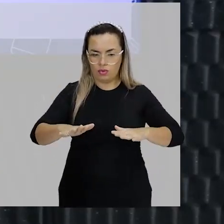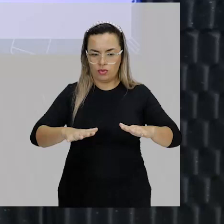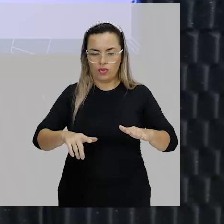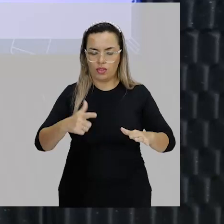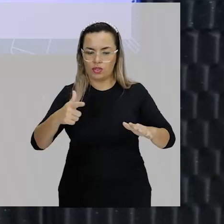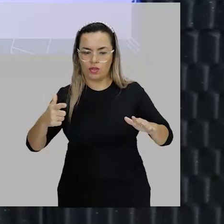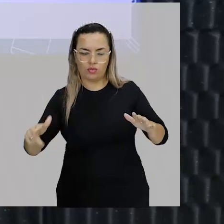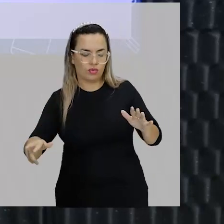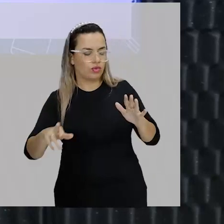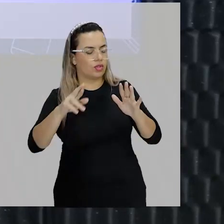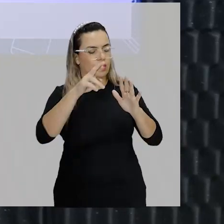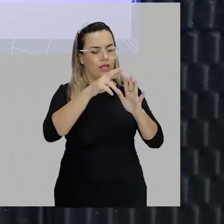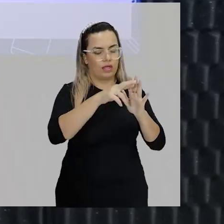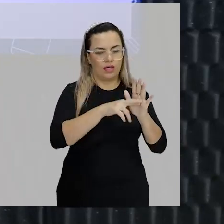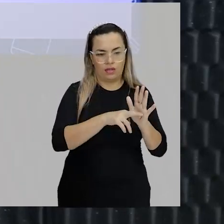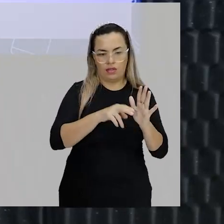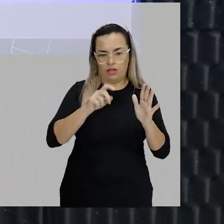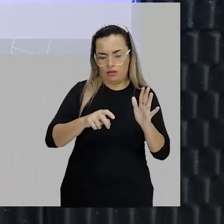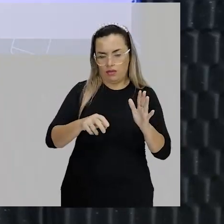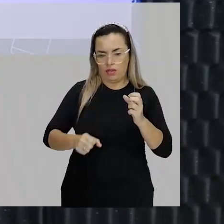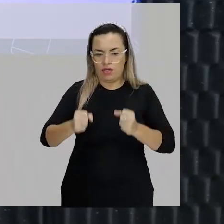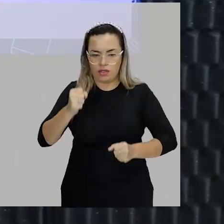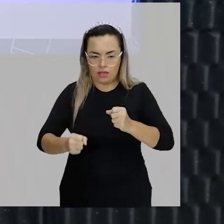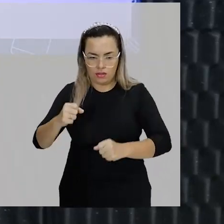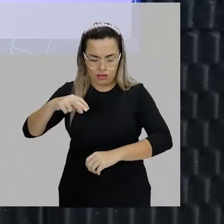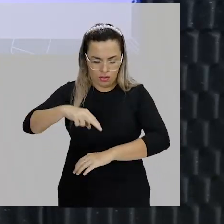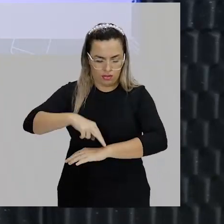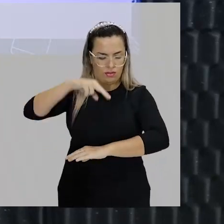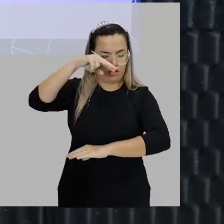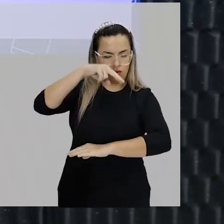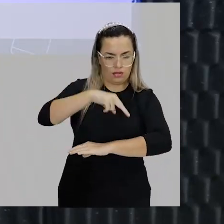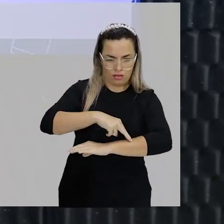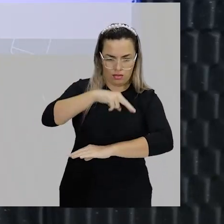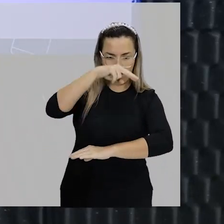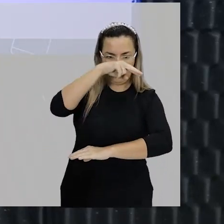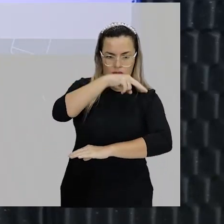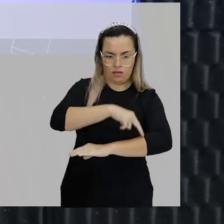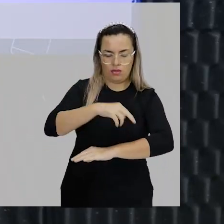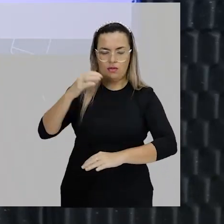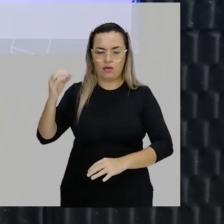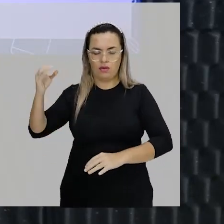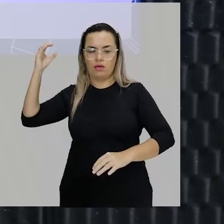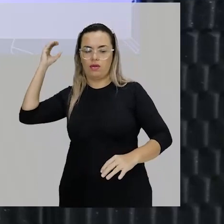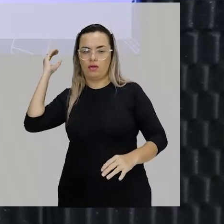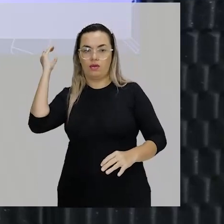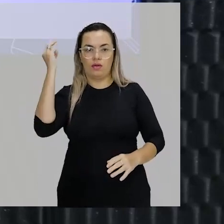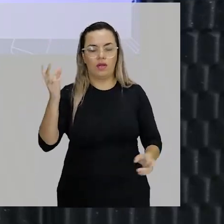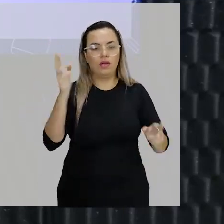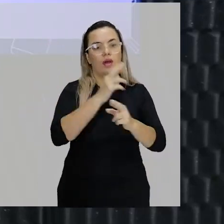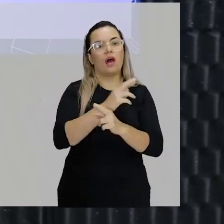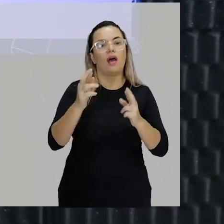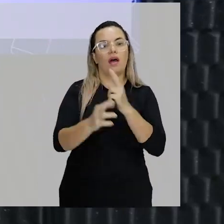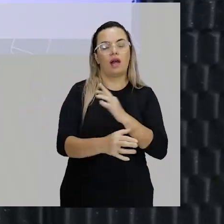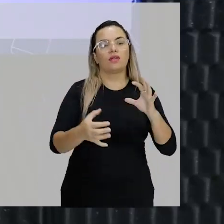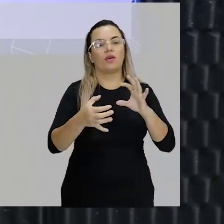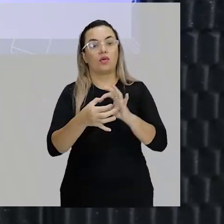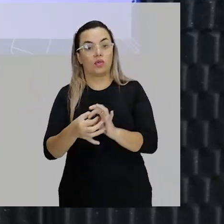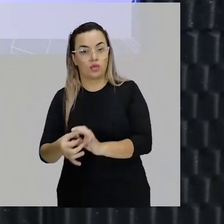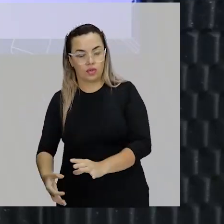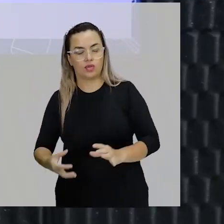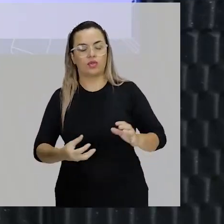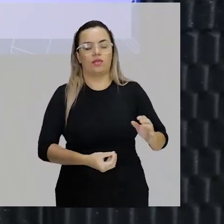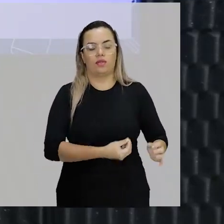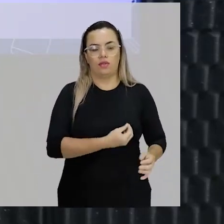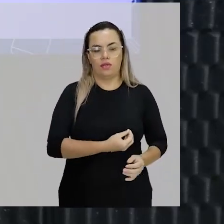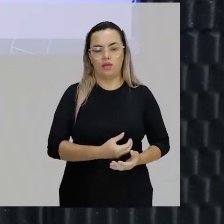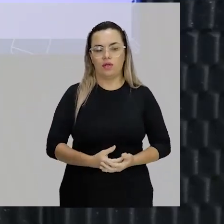inconsciente. O indivíduo ele corria, ele saltava, ele lançava em relacionado à sua sobrevivência. Aqui